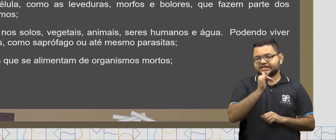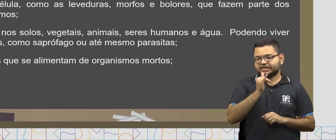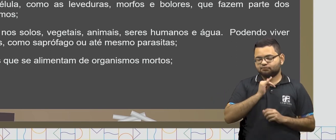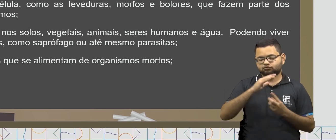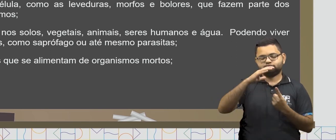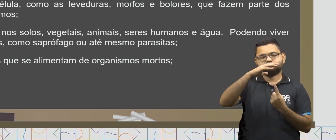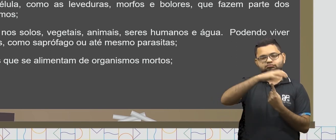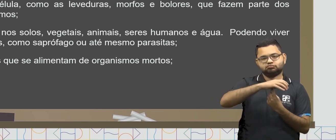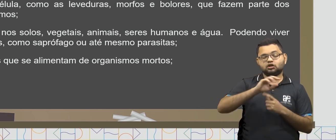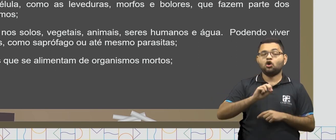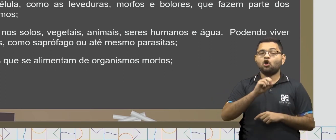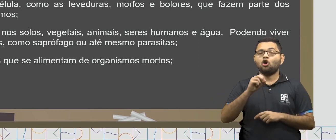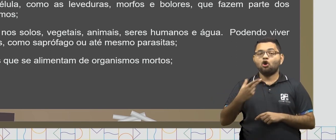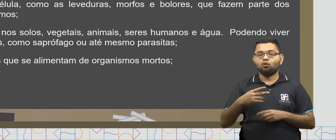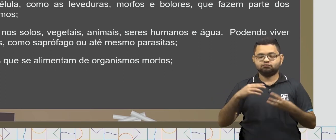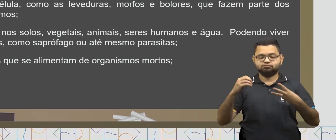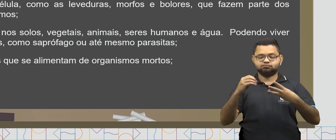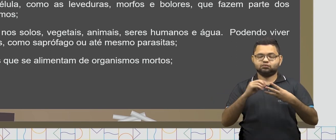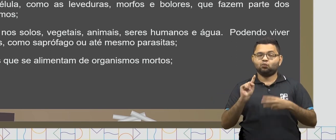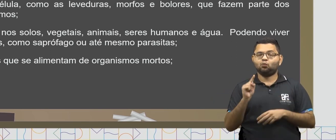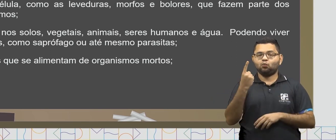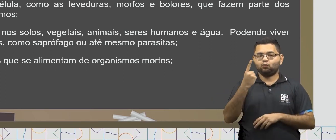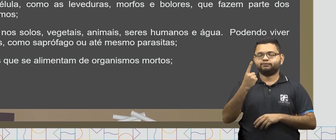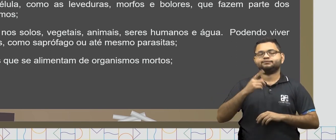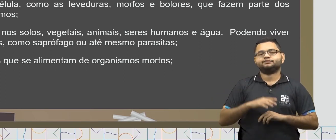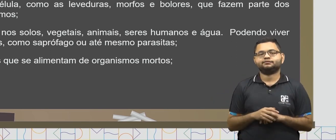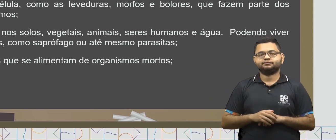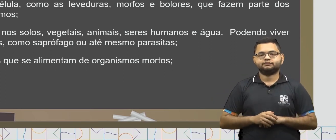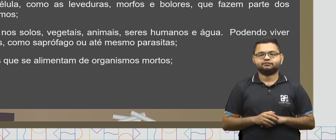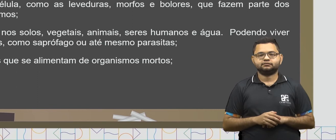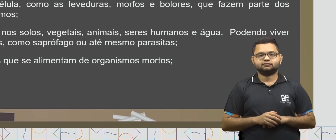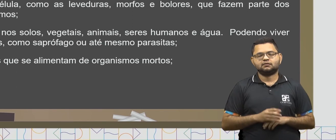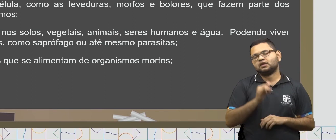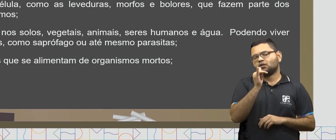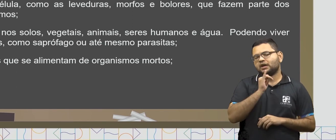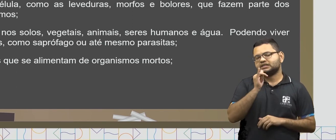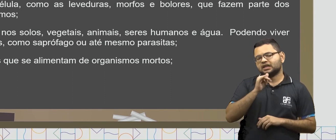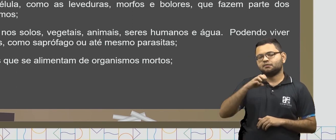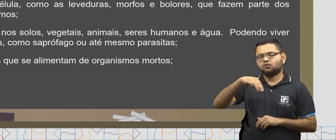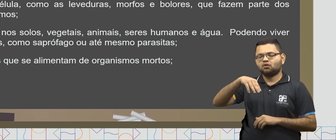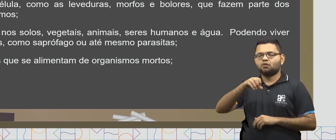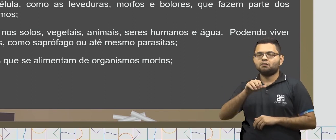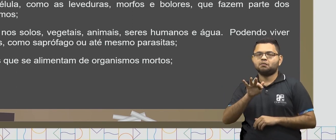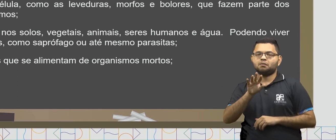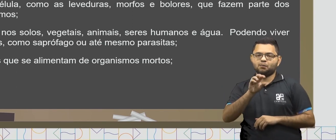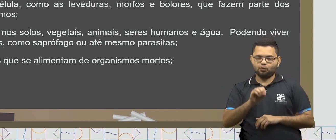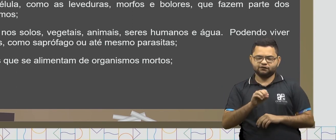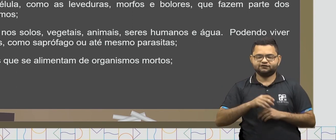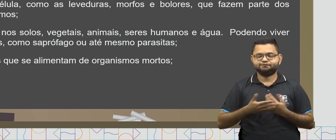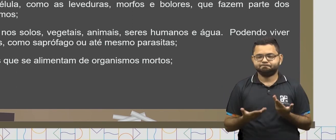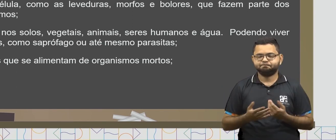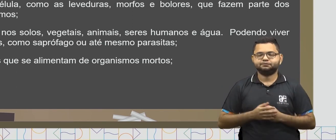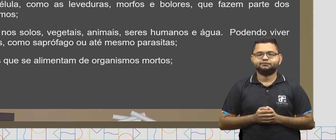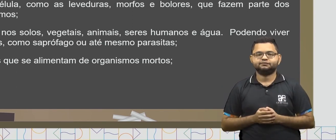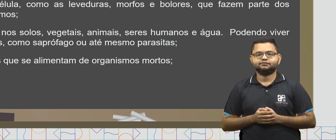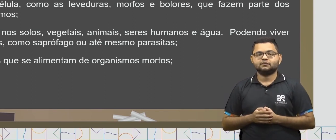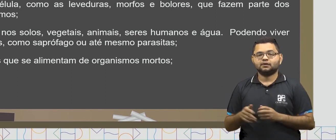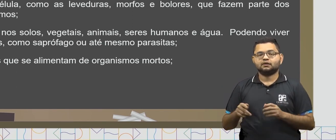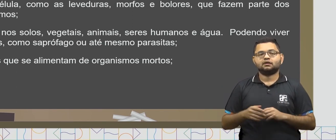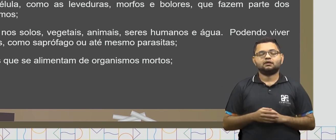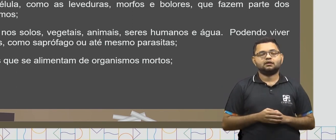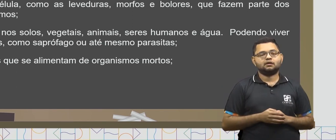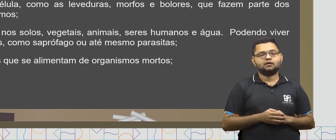os cogumelos, ou unicelulares, contendo uma única célula, como as leveduras, morfos e bolores, que